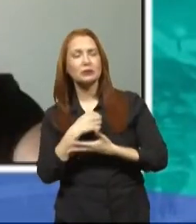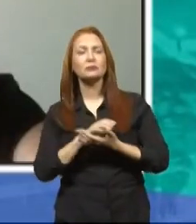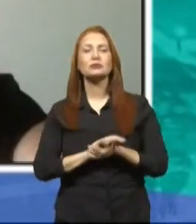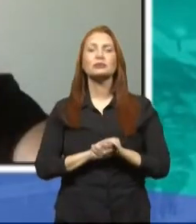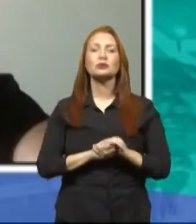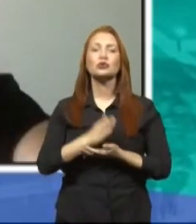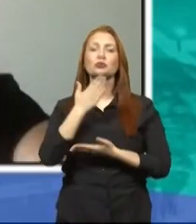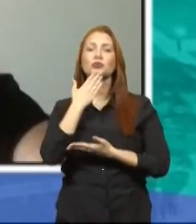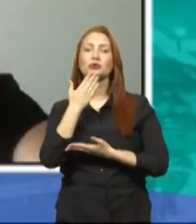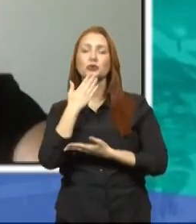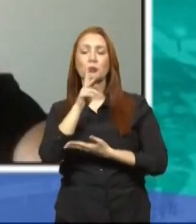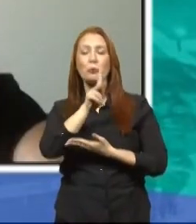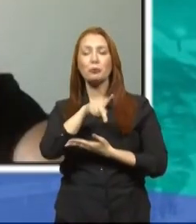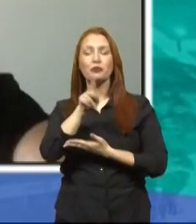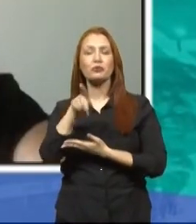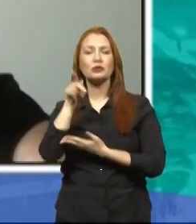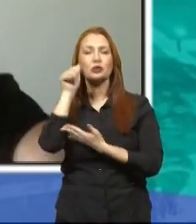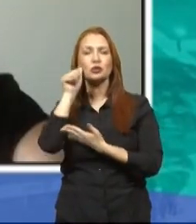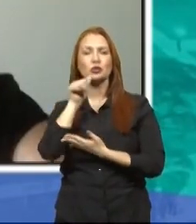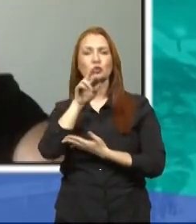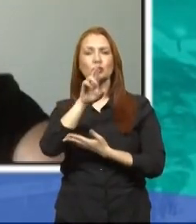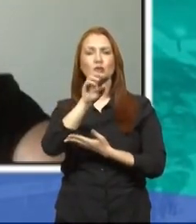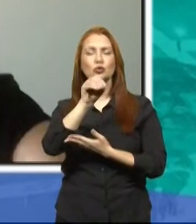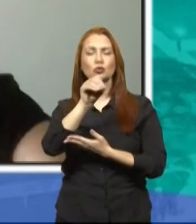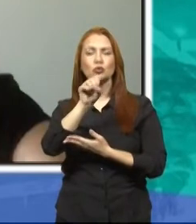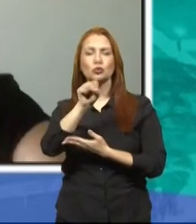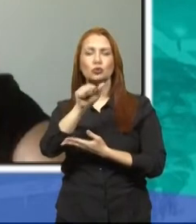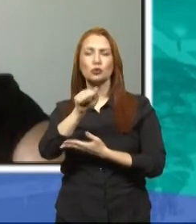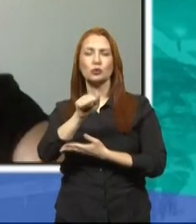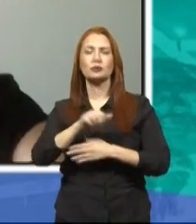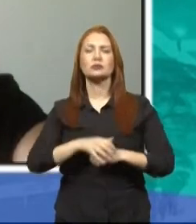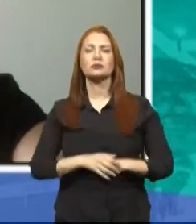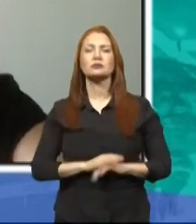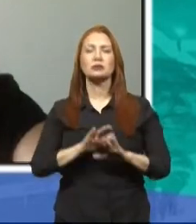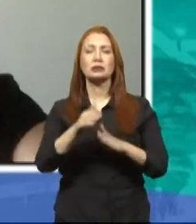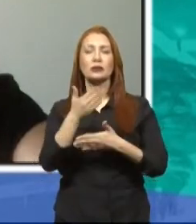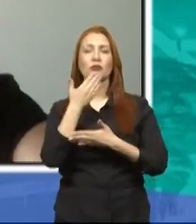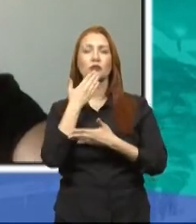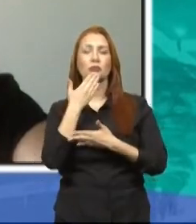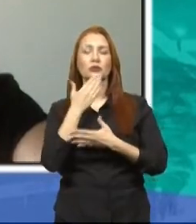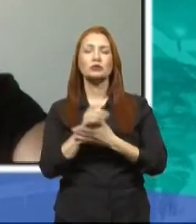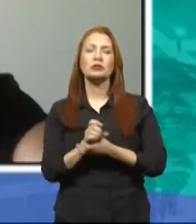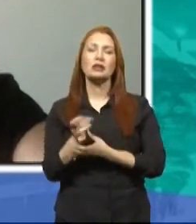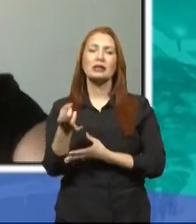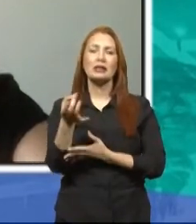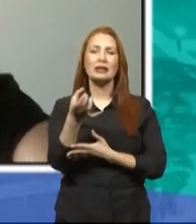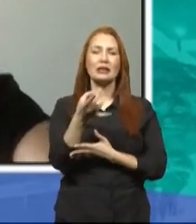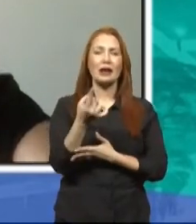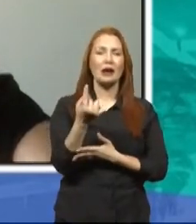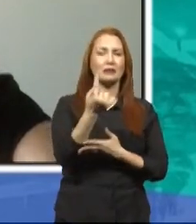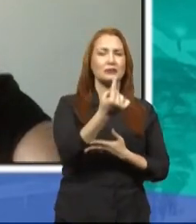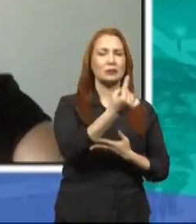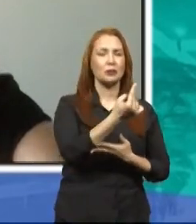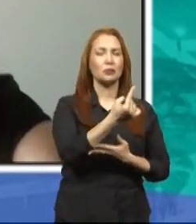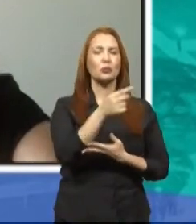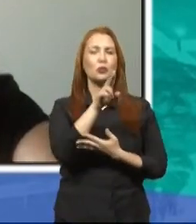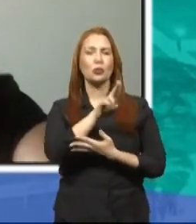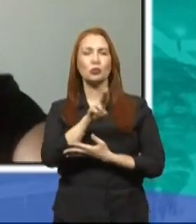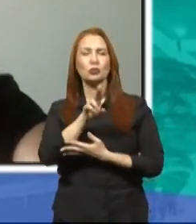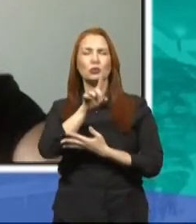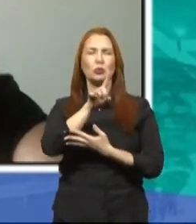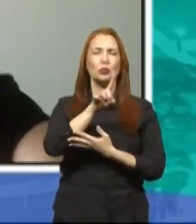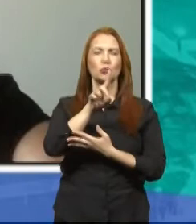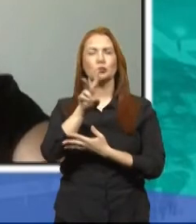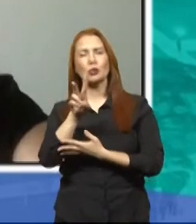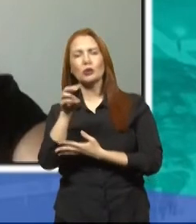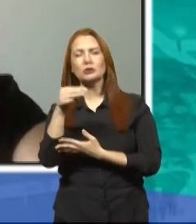professora Rosa. Vou pedir que cada um utilize aí em torno de 1 a 2 minutos para fazer